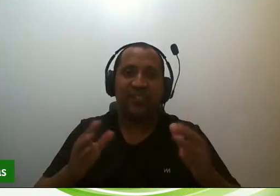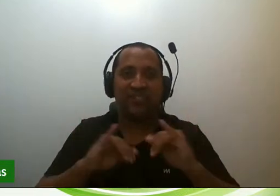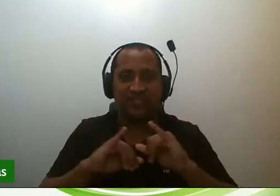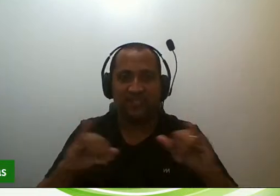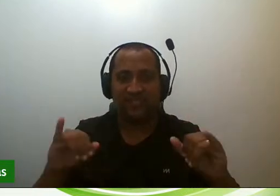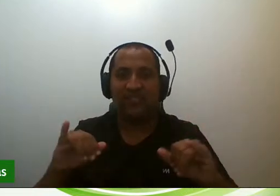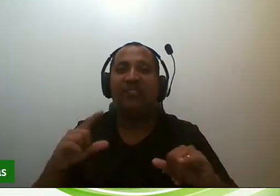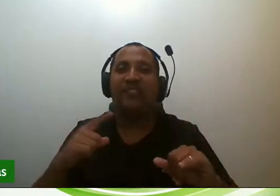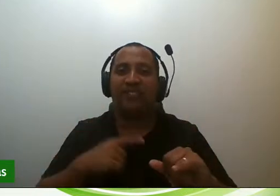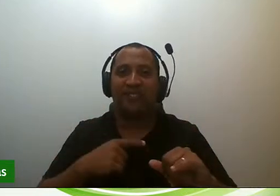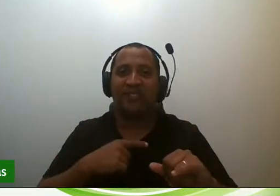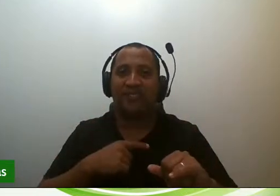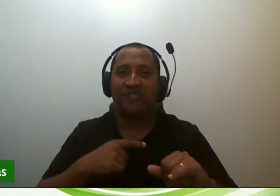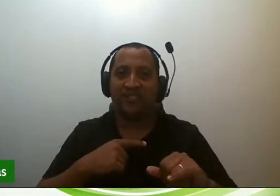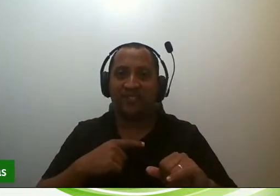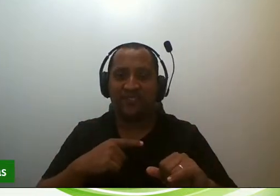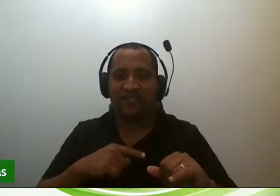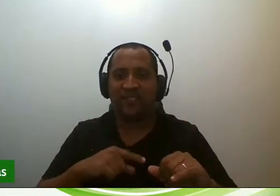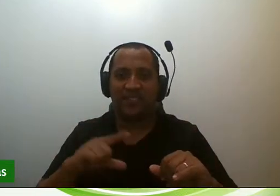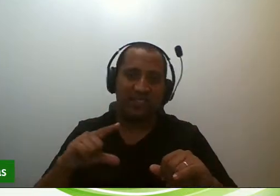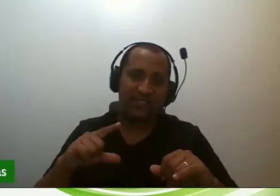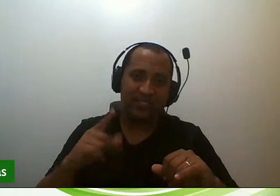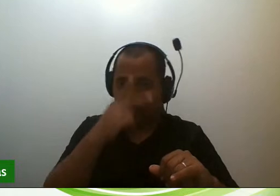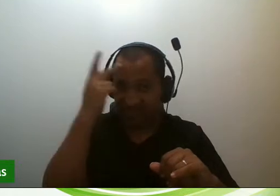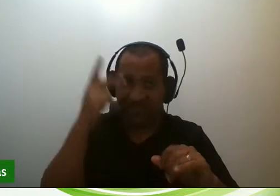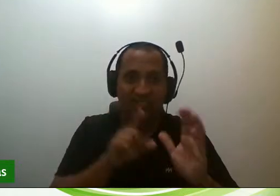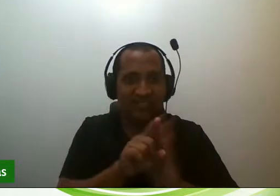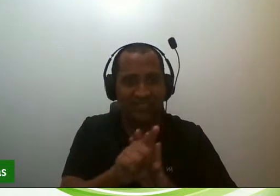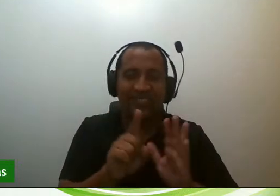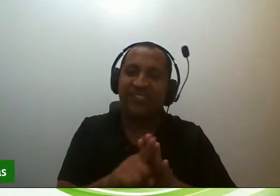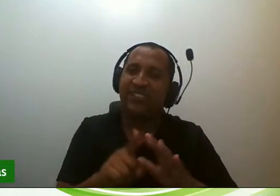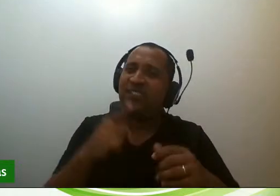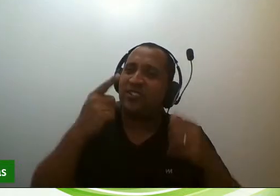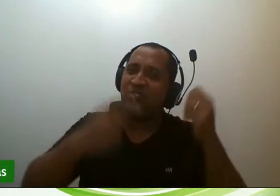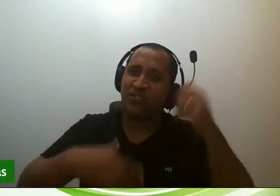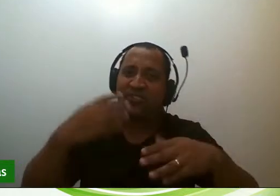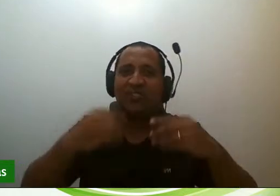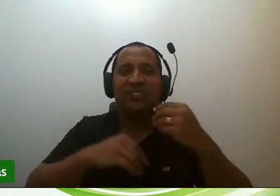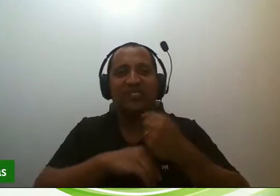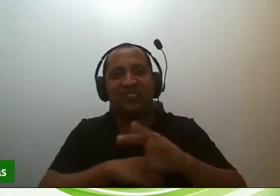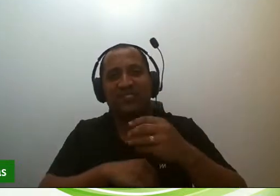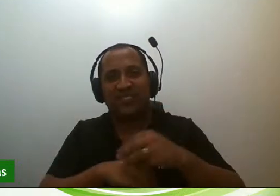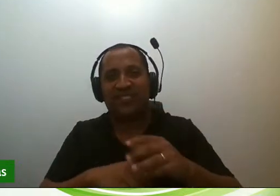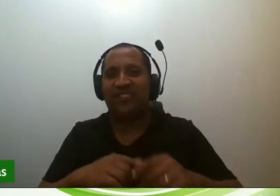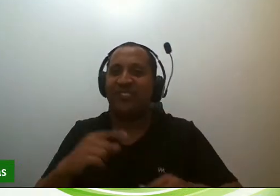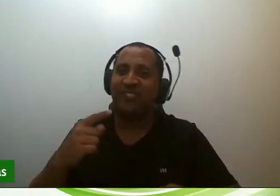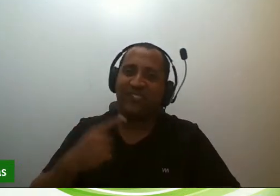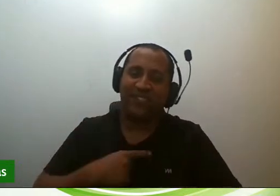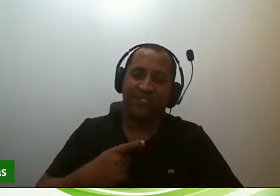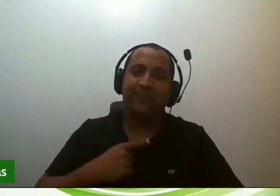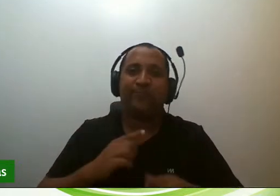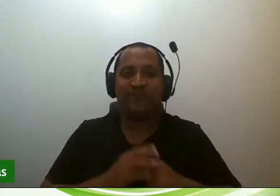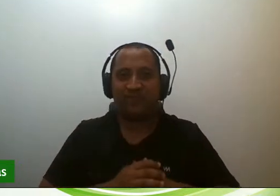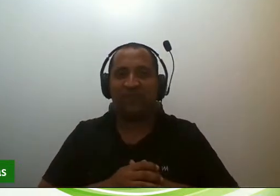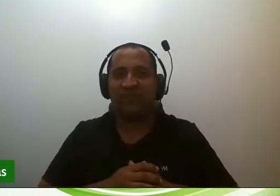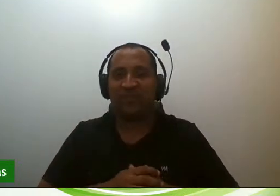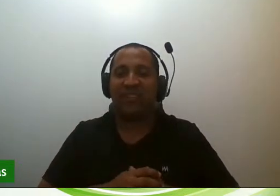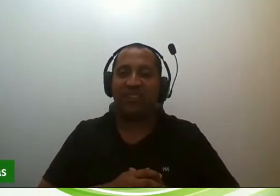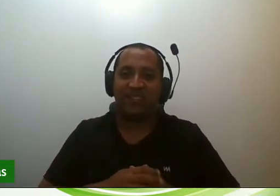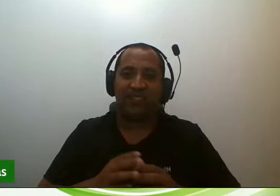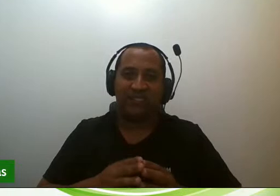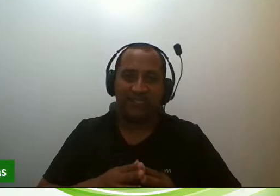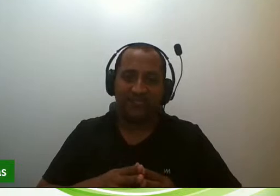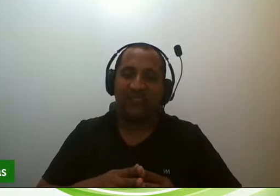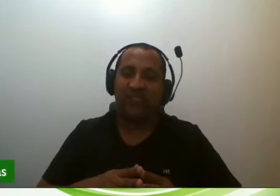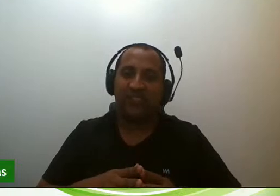tem um conjunto grande de perguntas, comentários, considerações, Tá, então, vou começar aqui